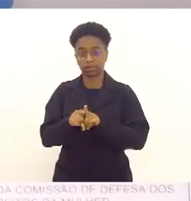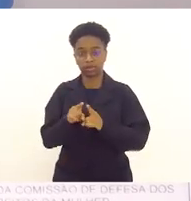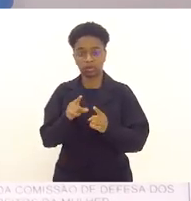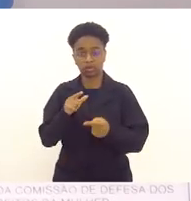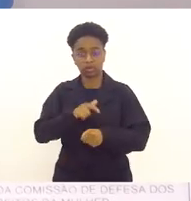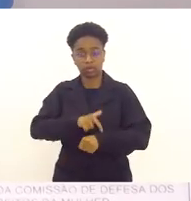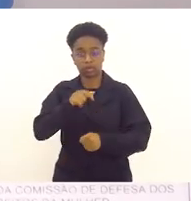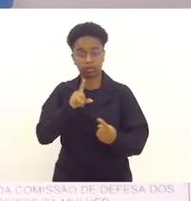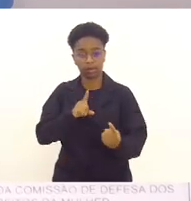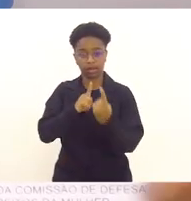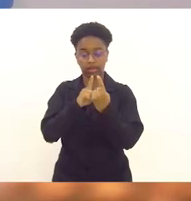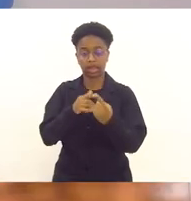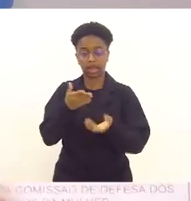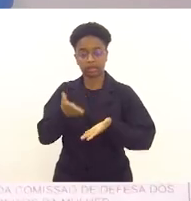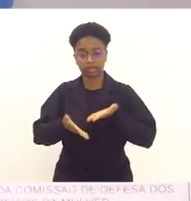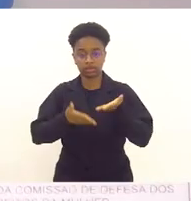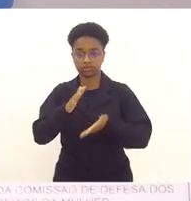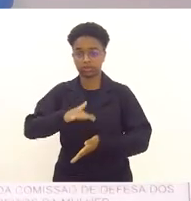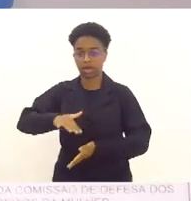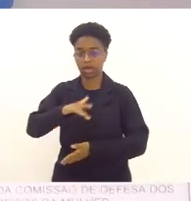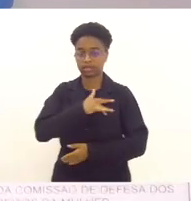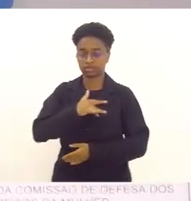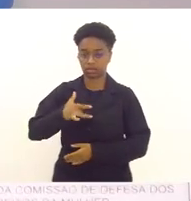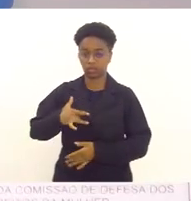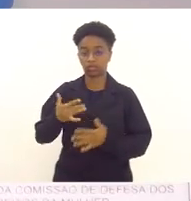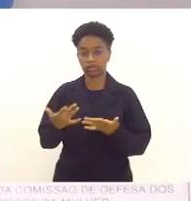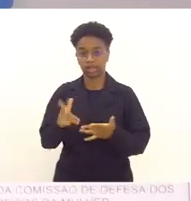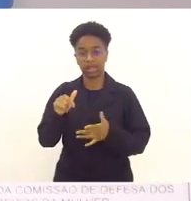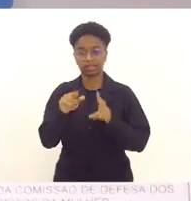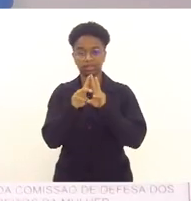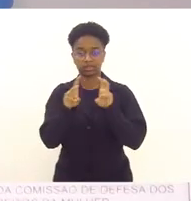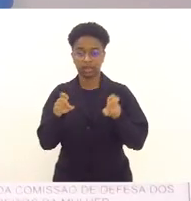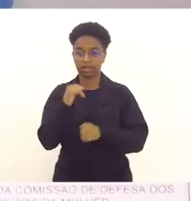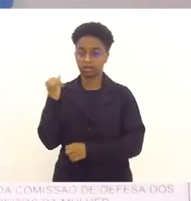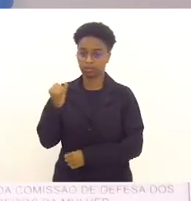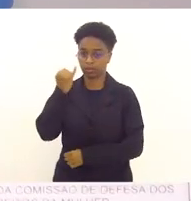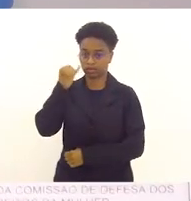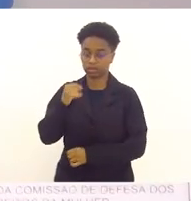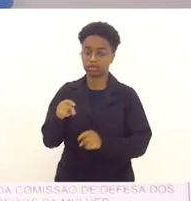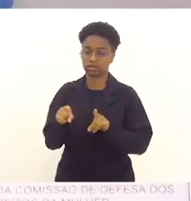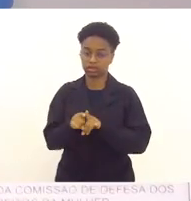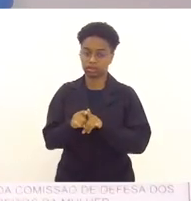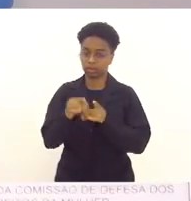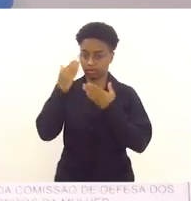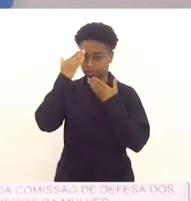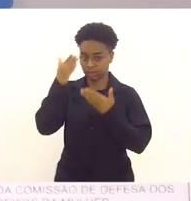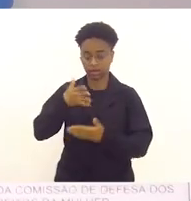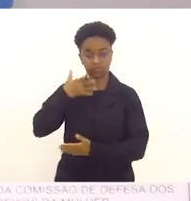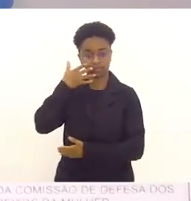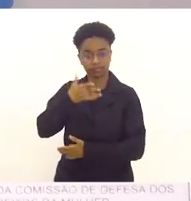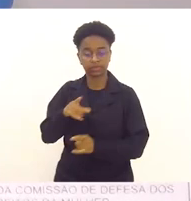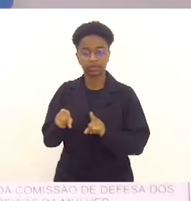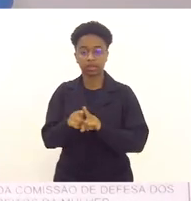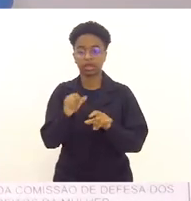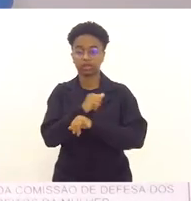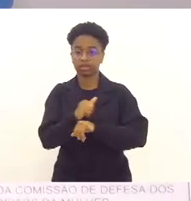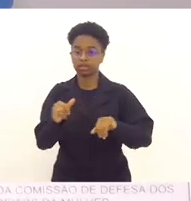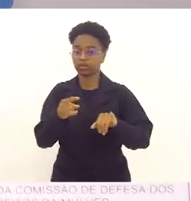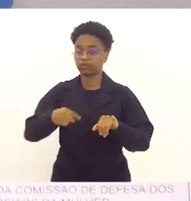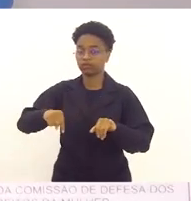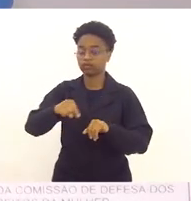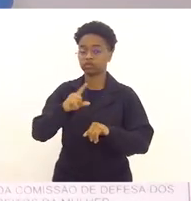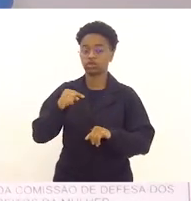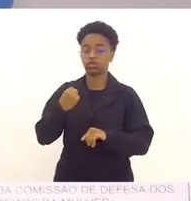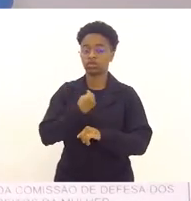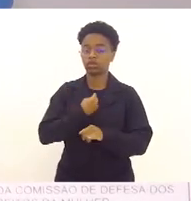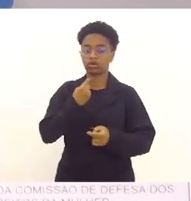nos espaços de saúde Então esse é um tema central e importante agradeço pela sua fala e dizer que aqui a gente tem